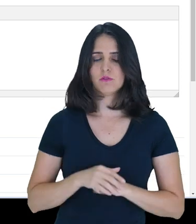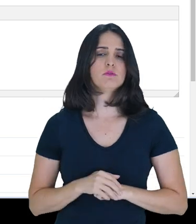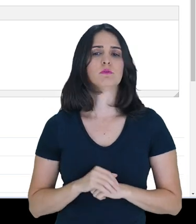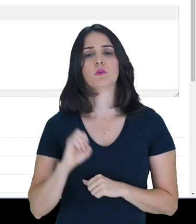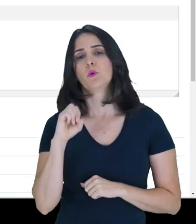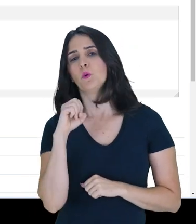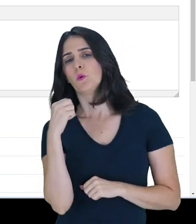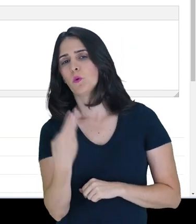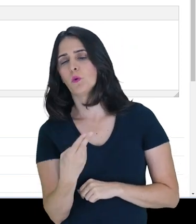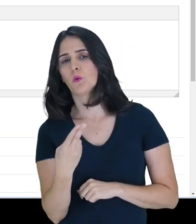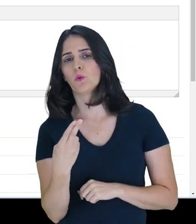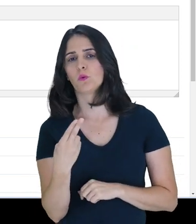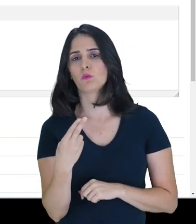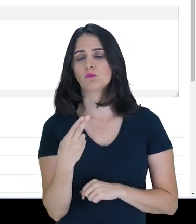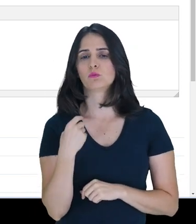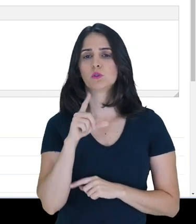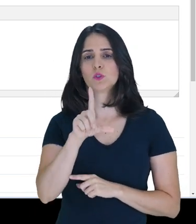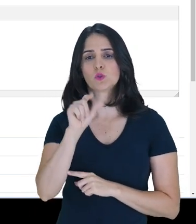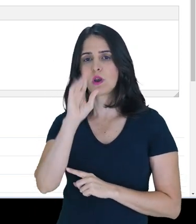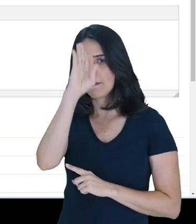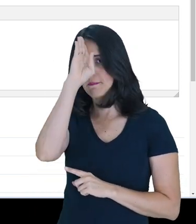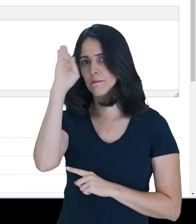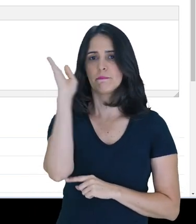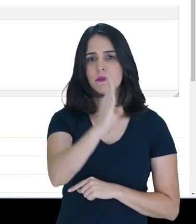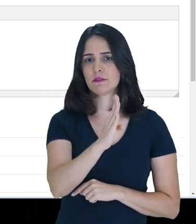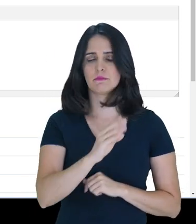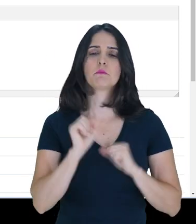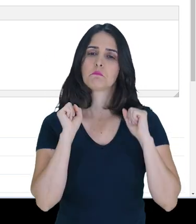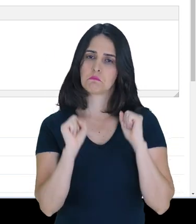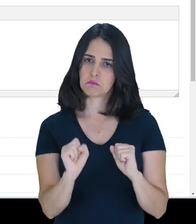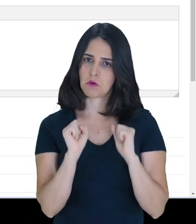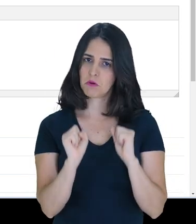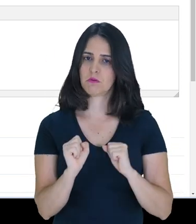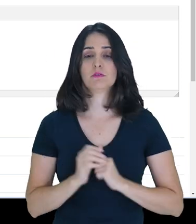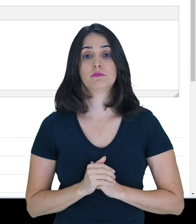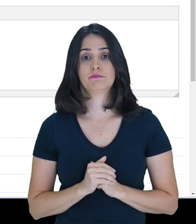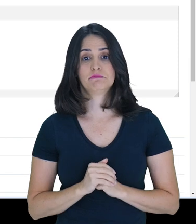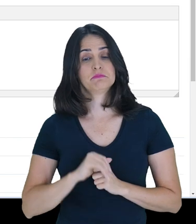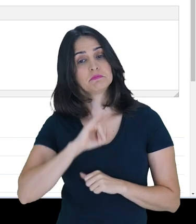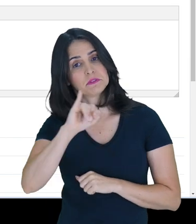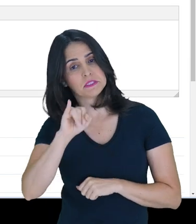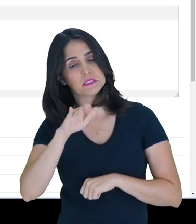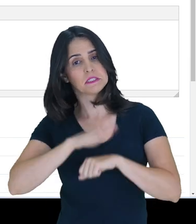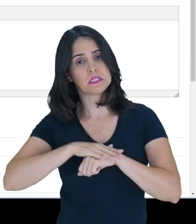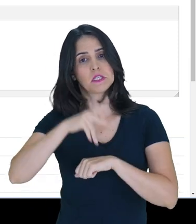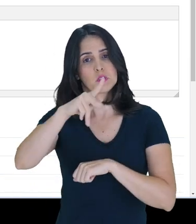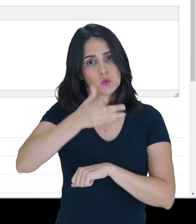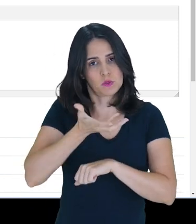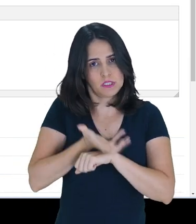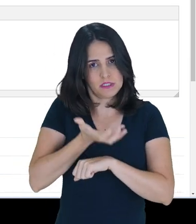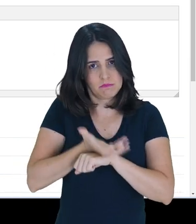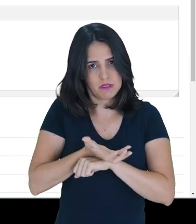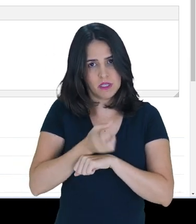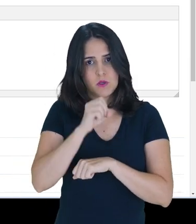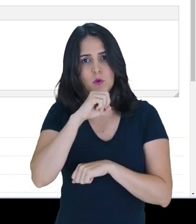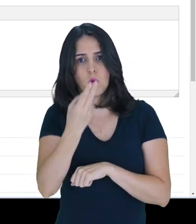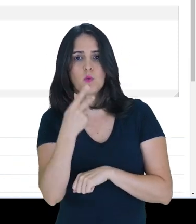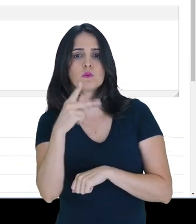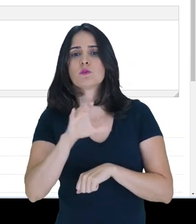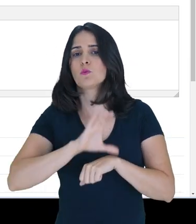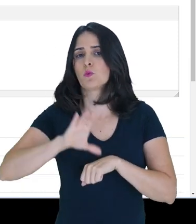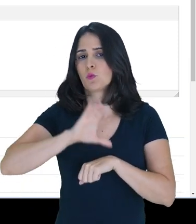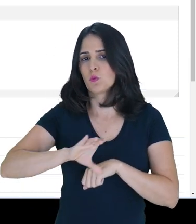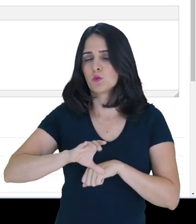ou você pode escolher glossário principal se for o caso se na disciplina